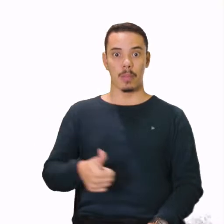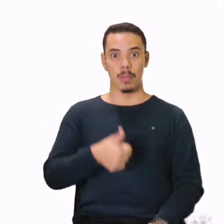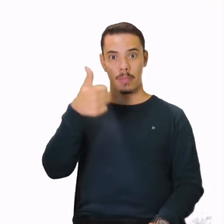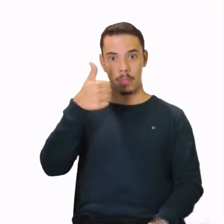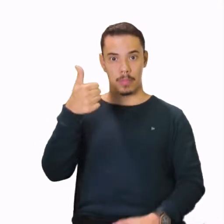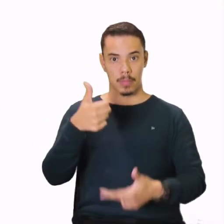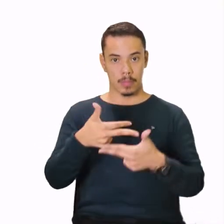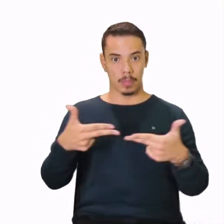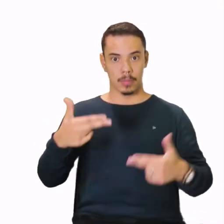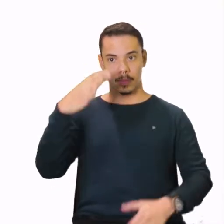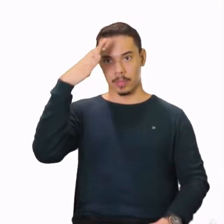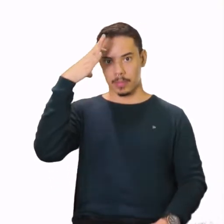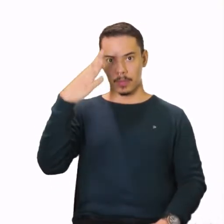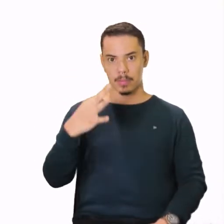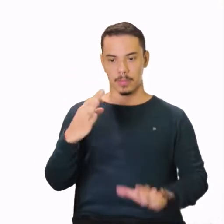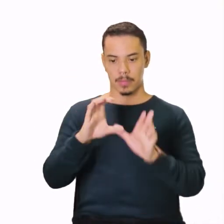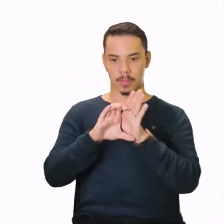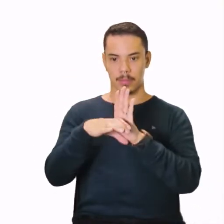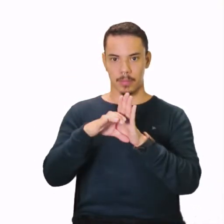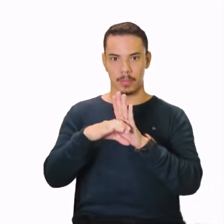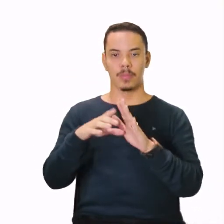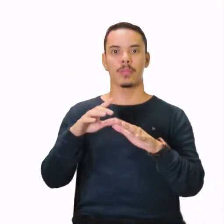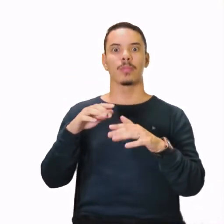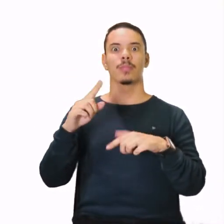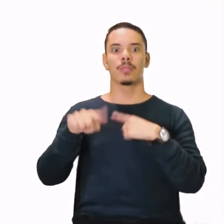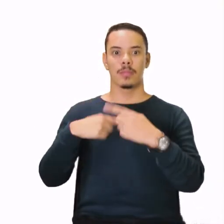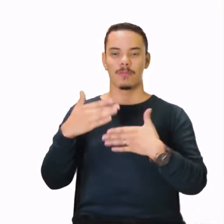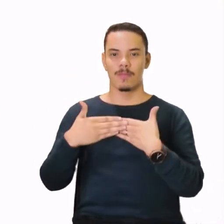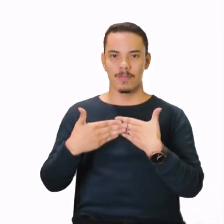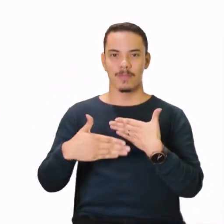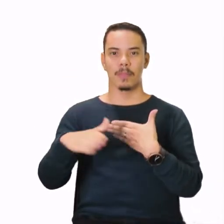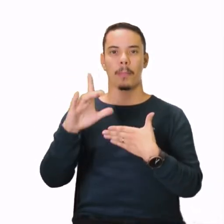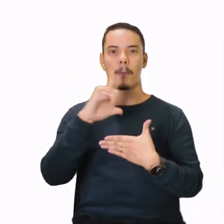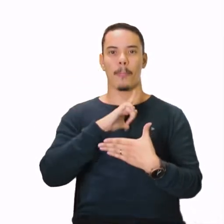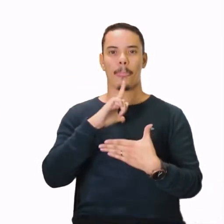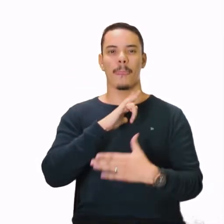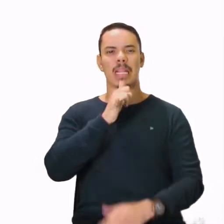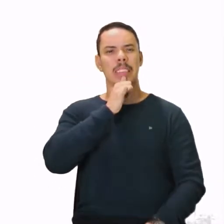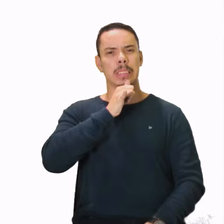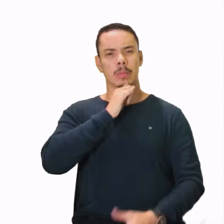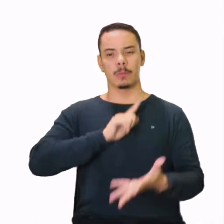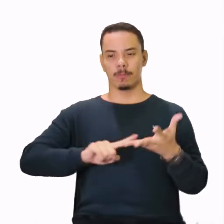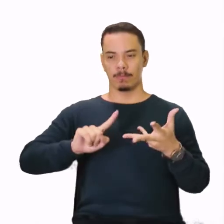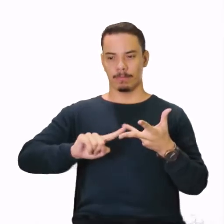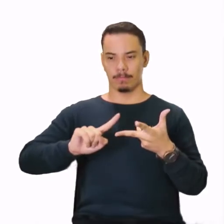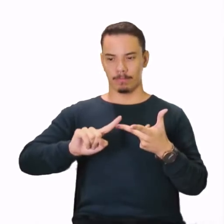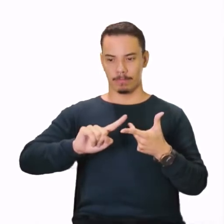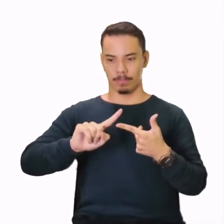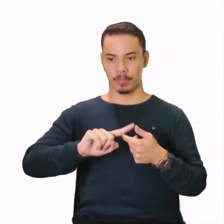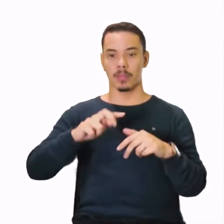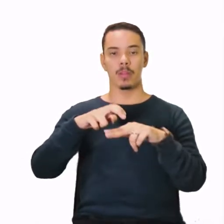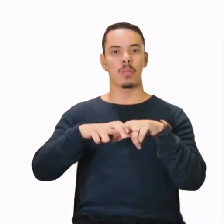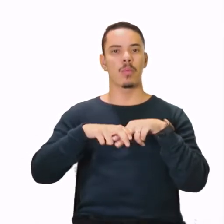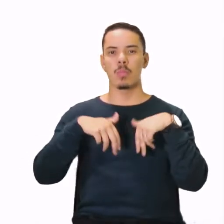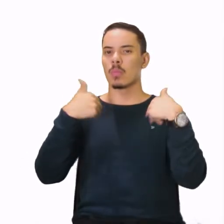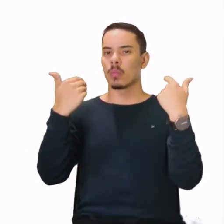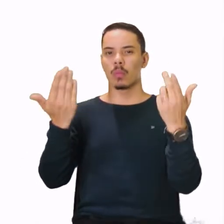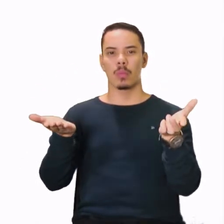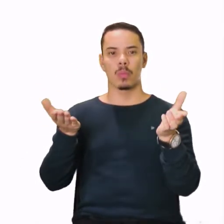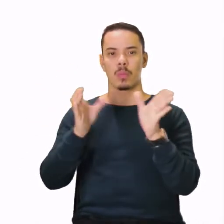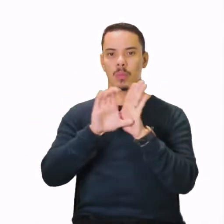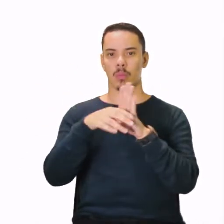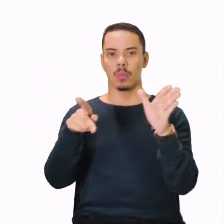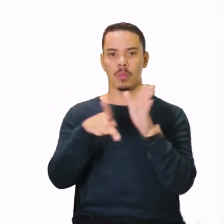é entender o conceito. A partir aí do conceito, aí nós vamos partir para os exemplos, tá certo? Então, qual é o conceito da